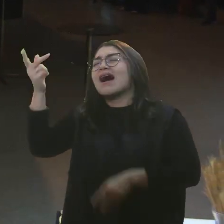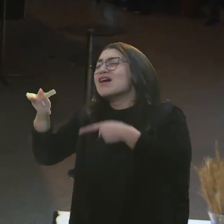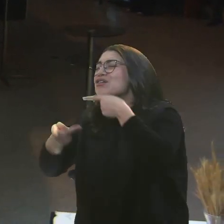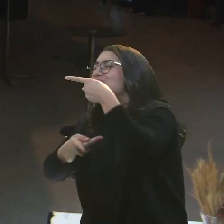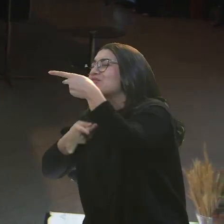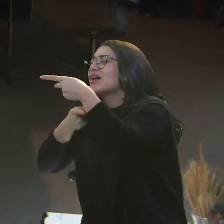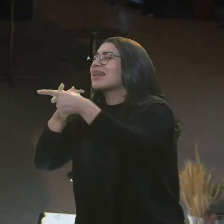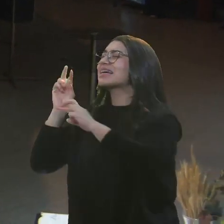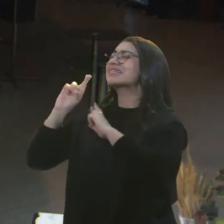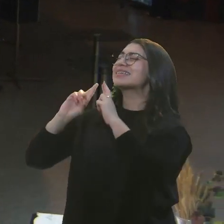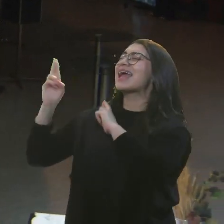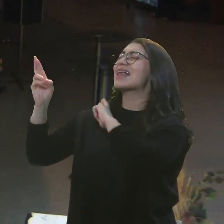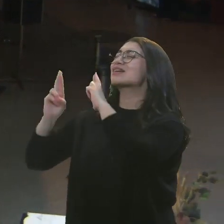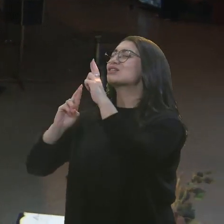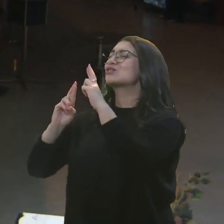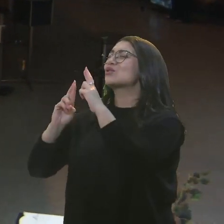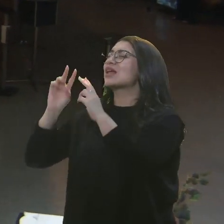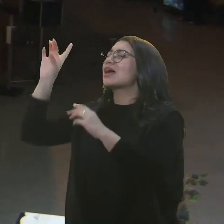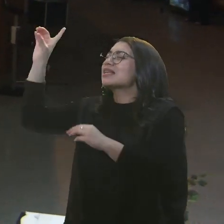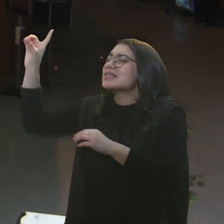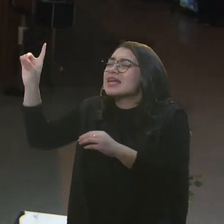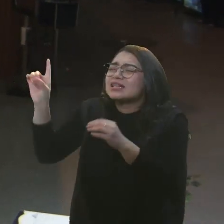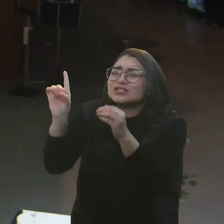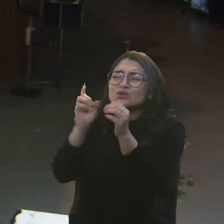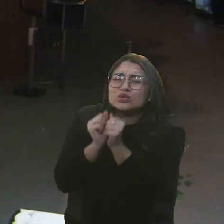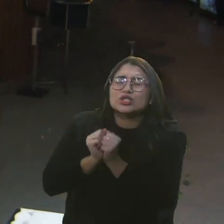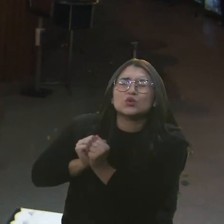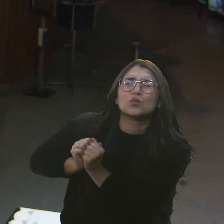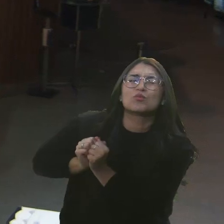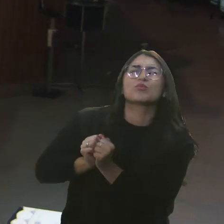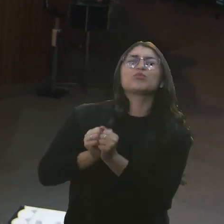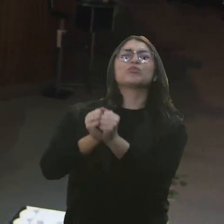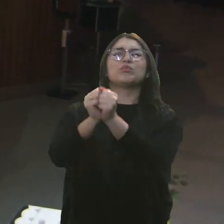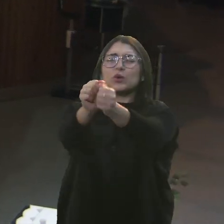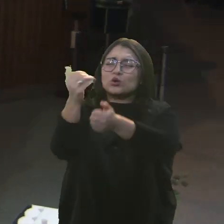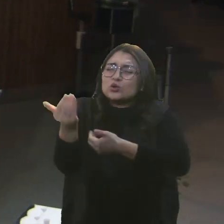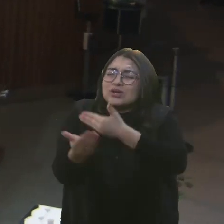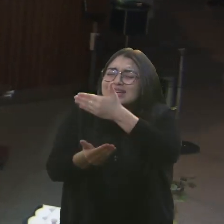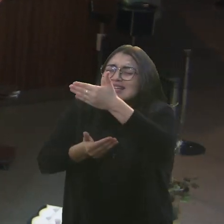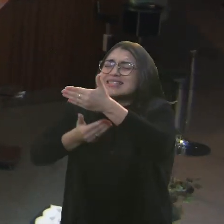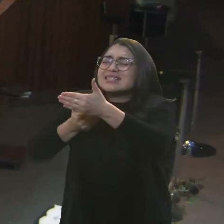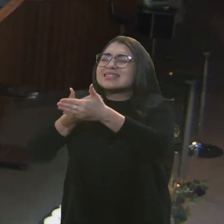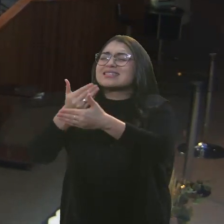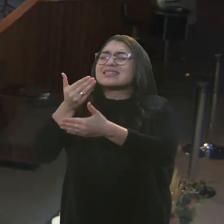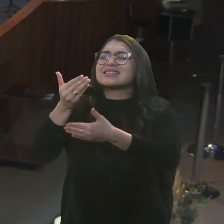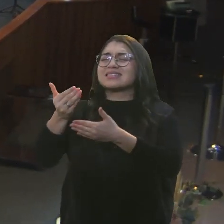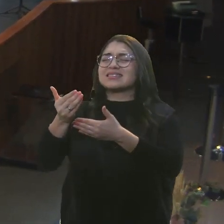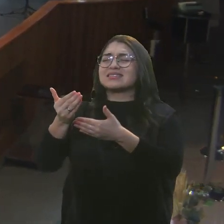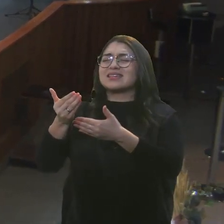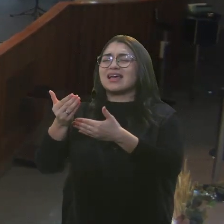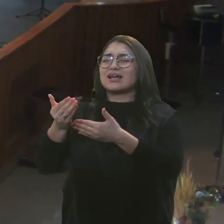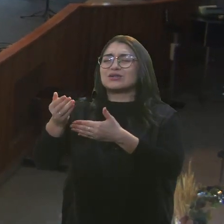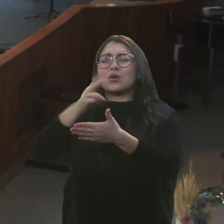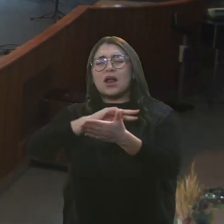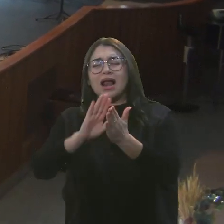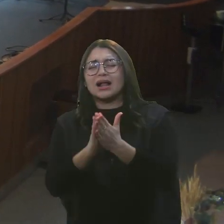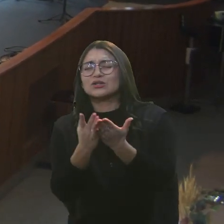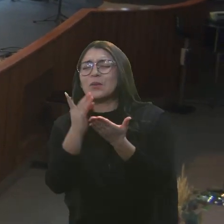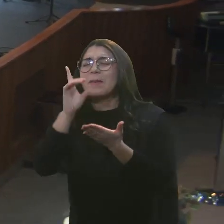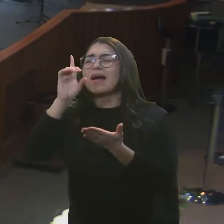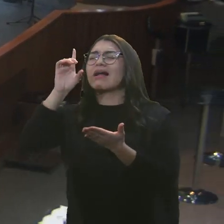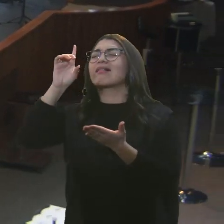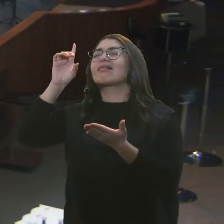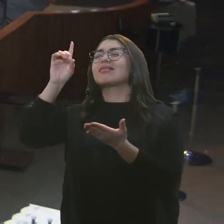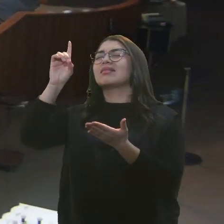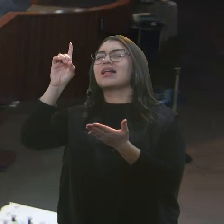Pai, sentir o Senhor perto, Jesus, crescer, amadurecer espiritualmente, crescer na Tua palavra, Deus. Pai, em nome